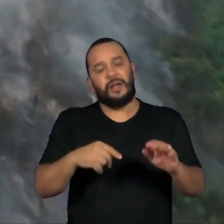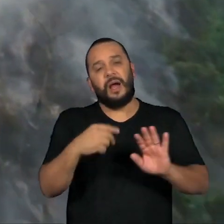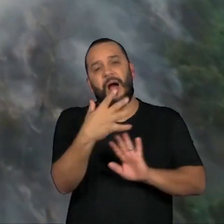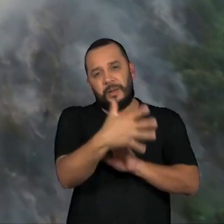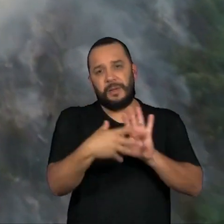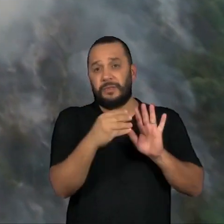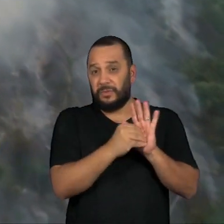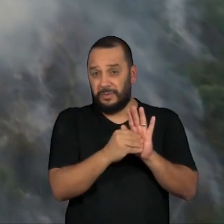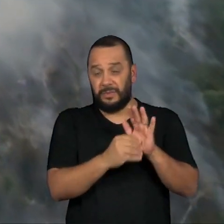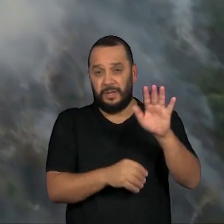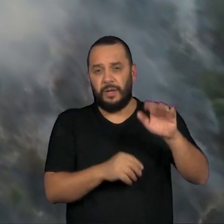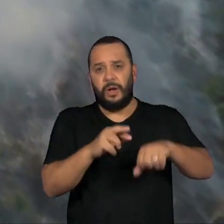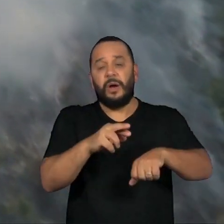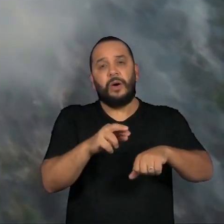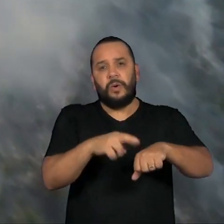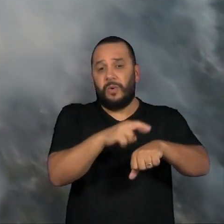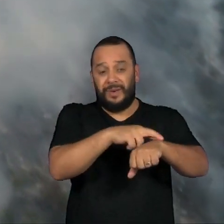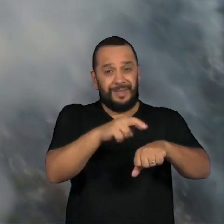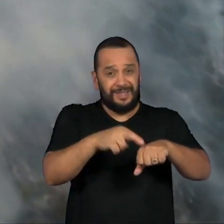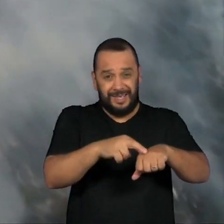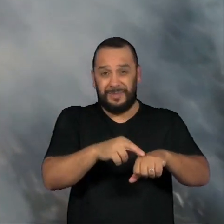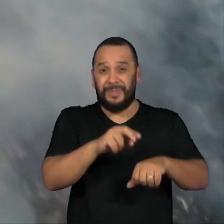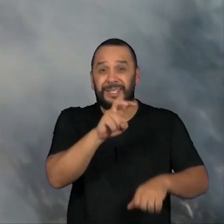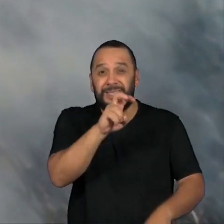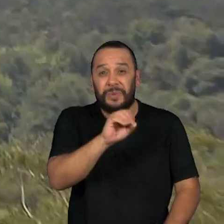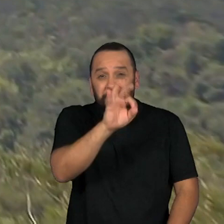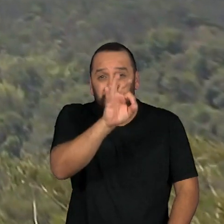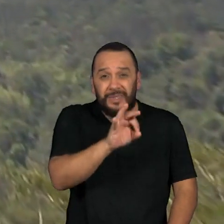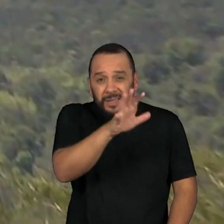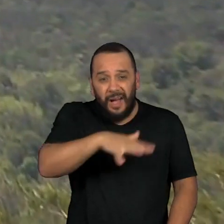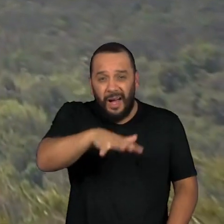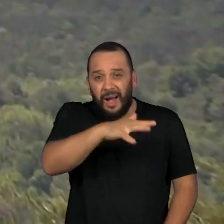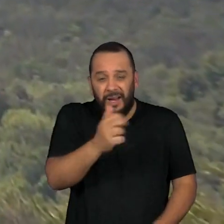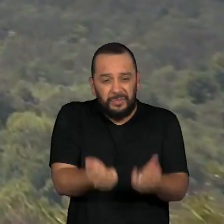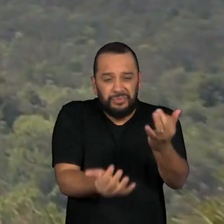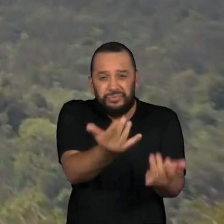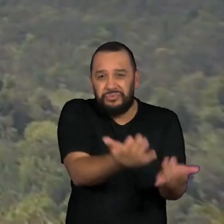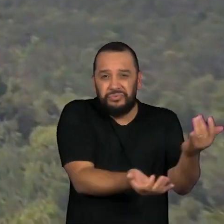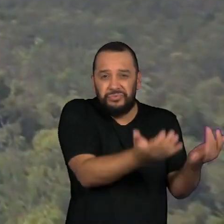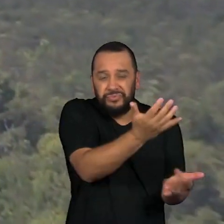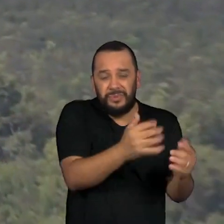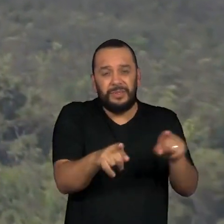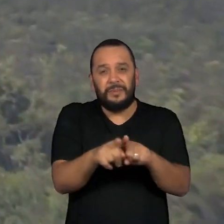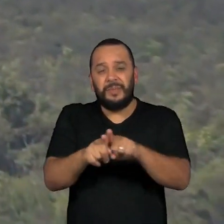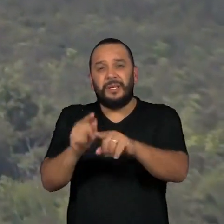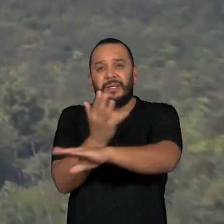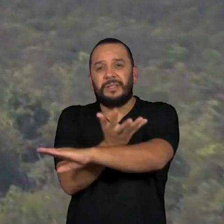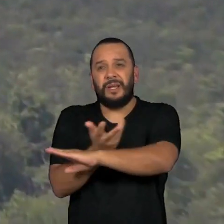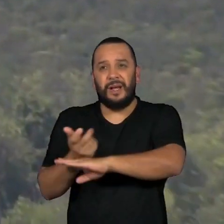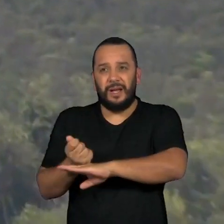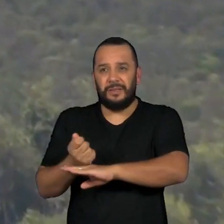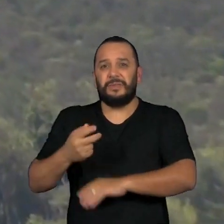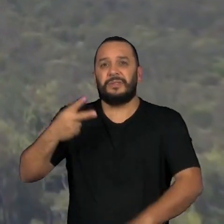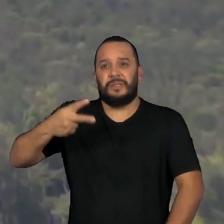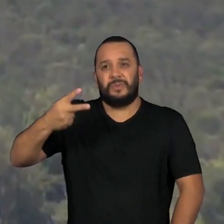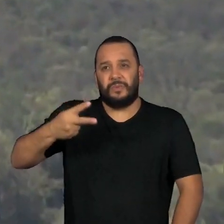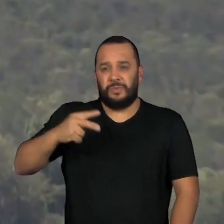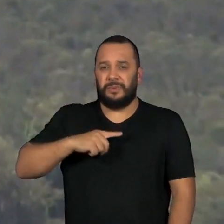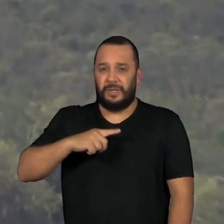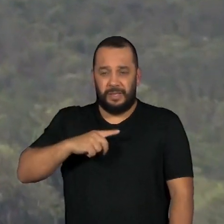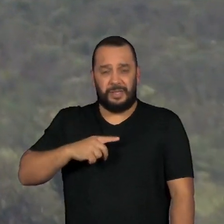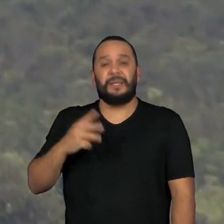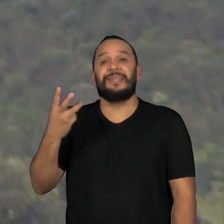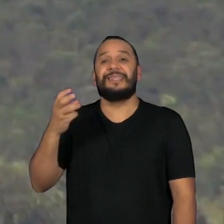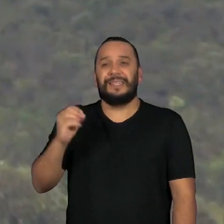Roraima responde por metade da área consumida pelo fogo. O bioma cerrado ficou em segundo lugar, com 30%